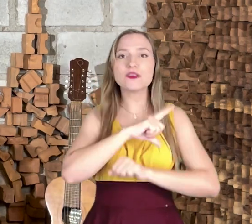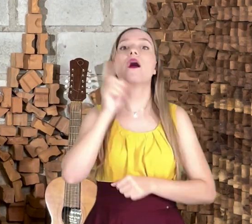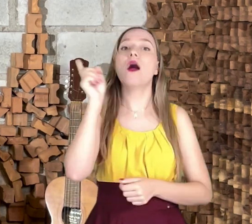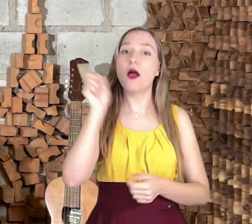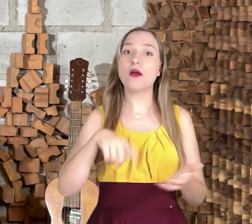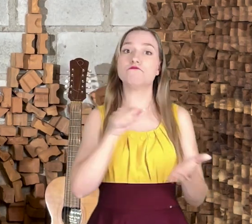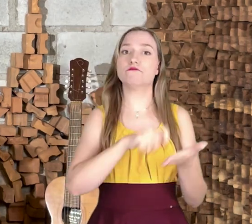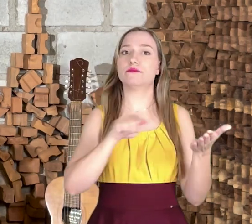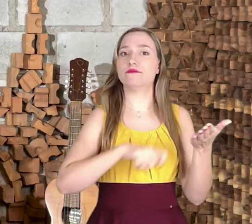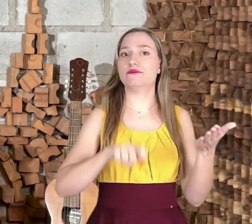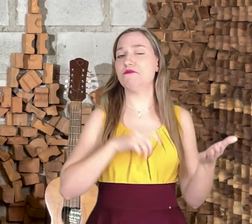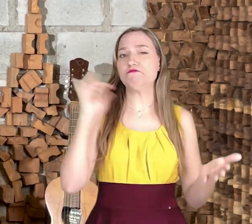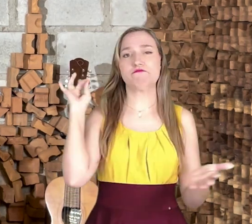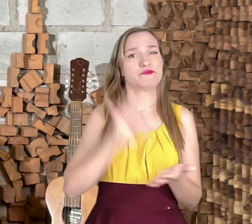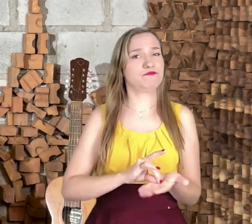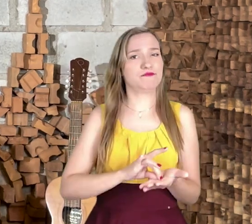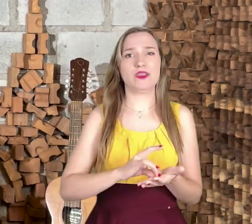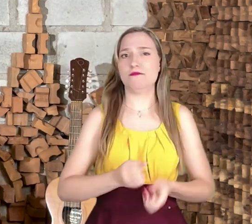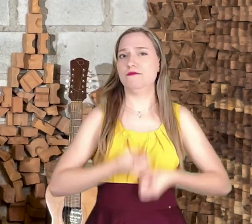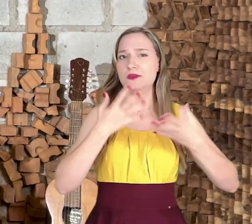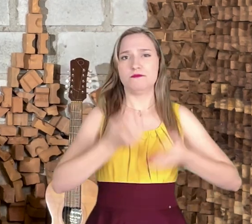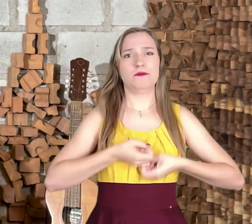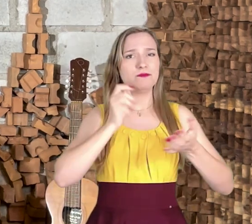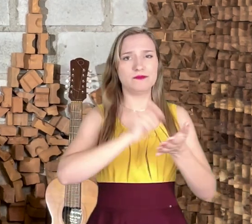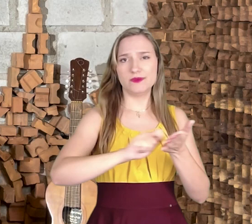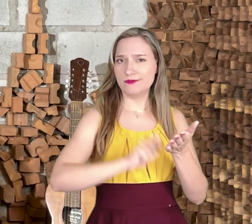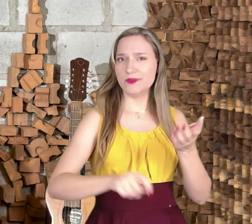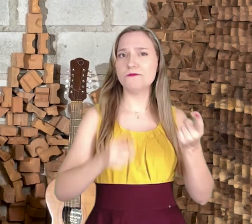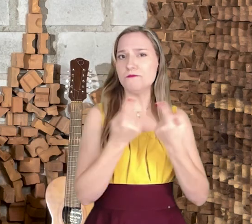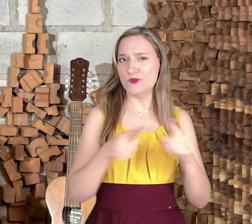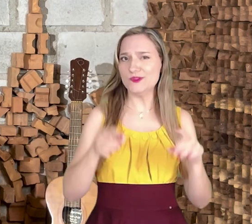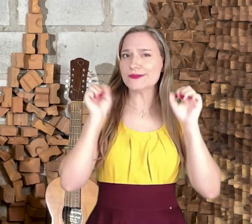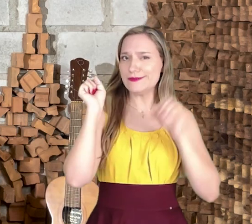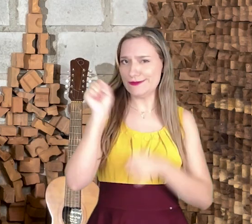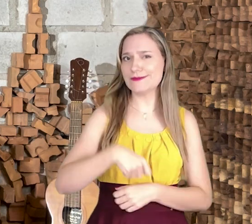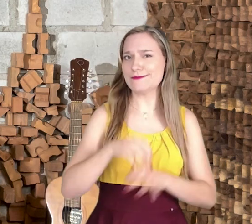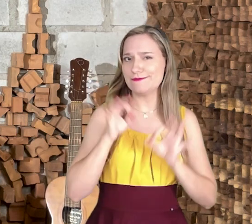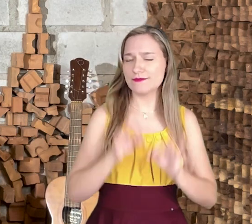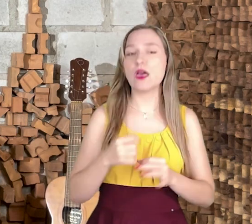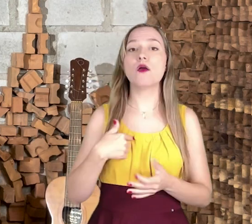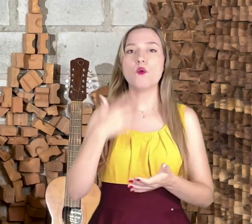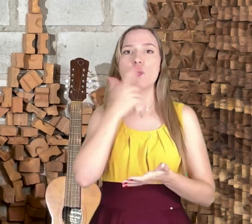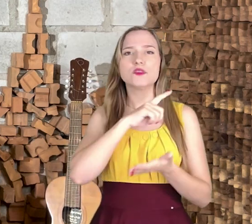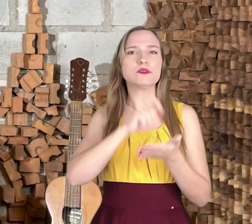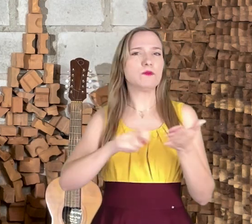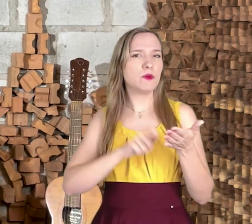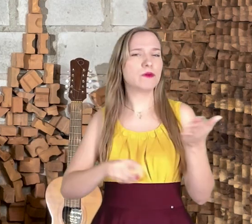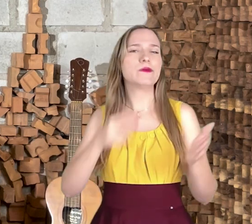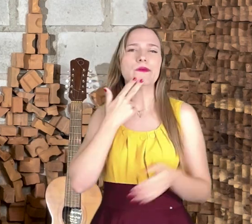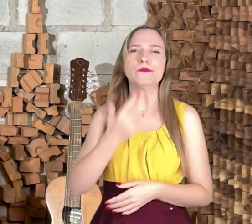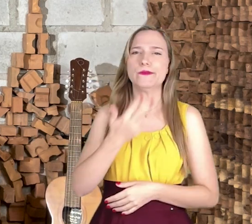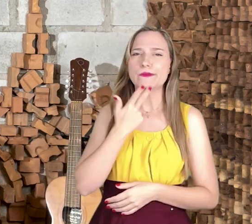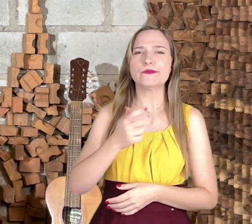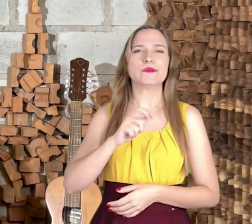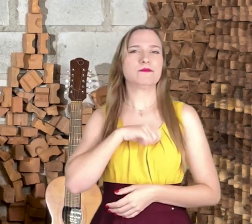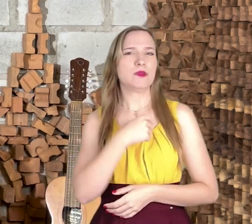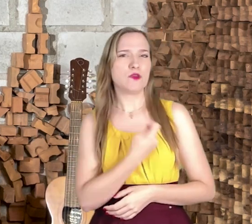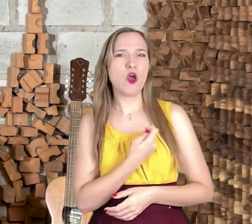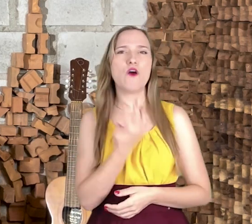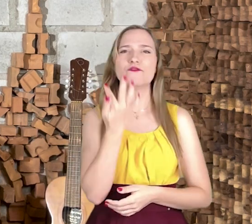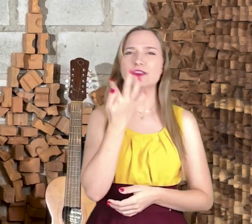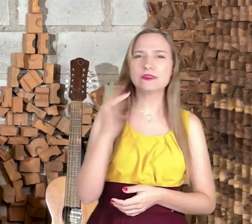para poder fazer música. E eu componho em inglês, componho em espanhol, canto em francês, canto em